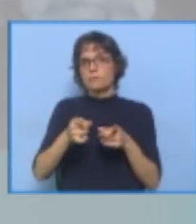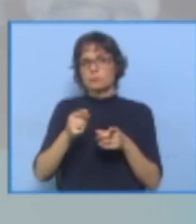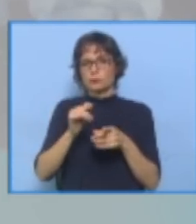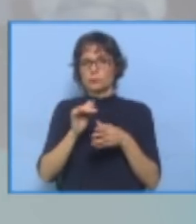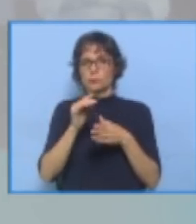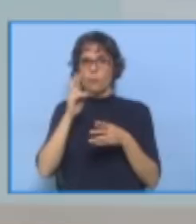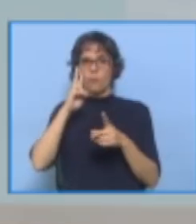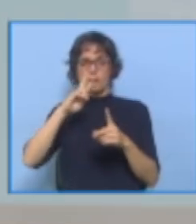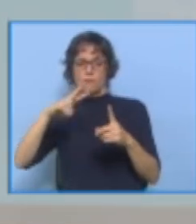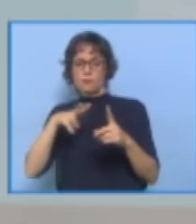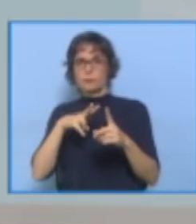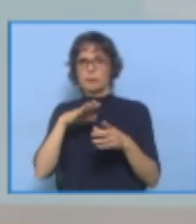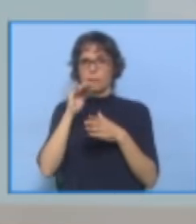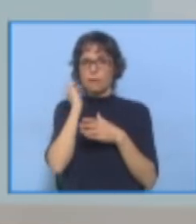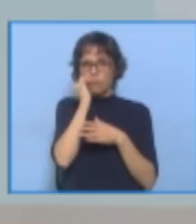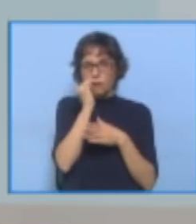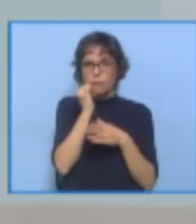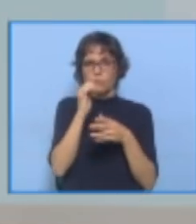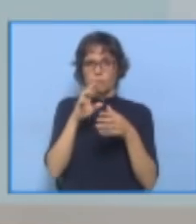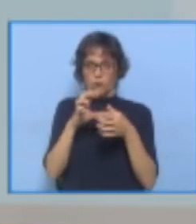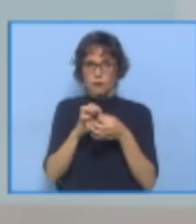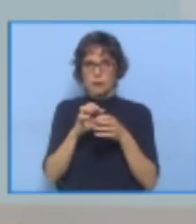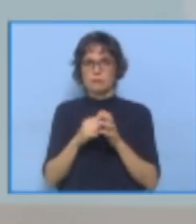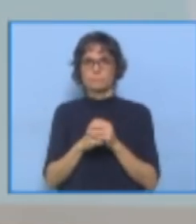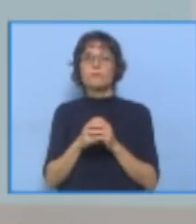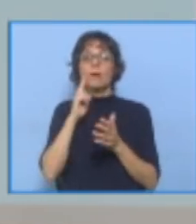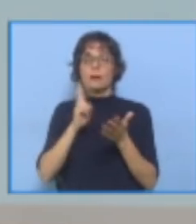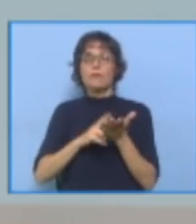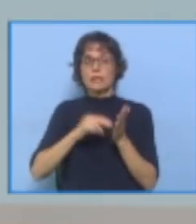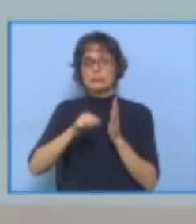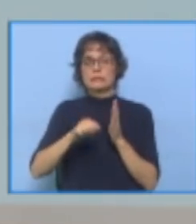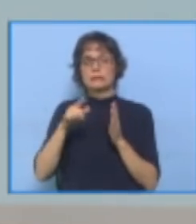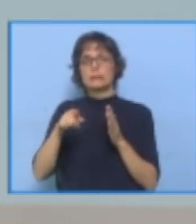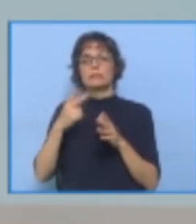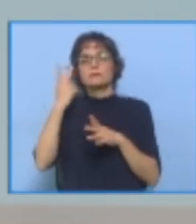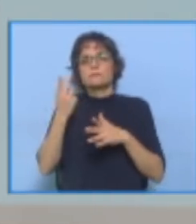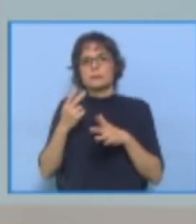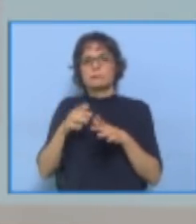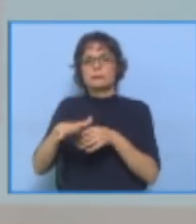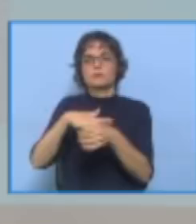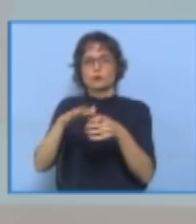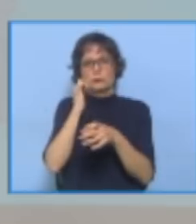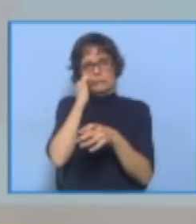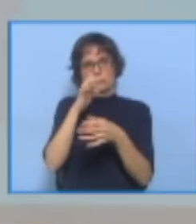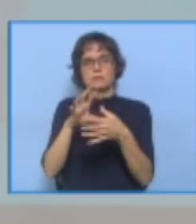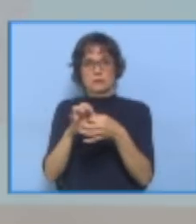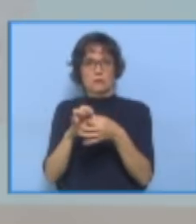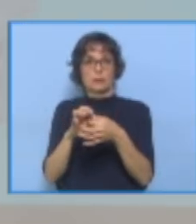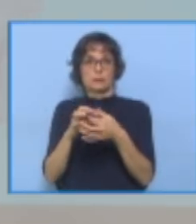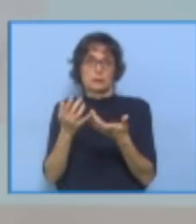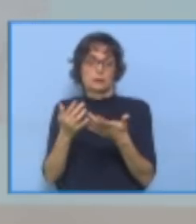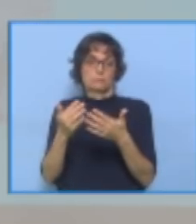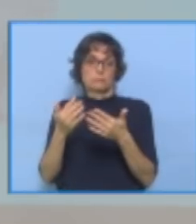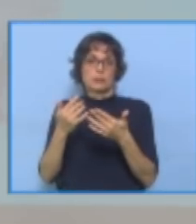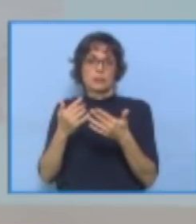cristã. Exatamente, ele vive de maneira muito aguda a situação da dor, que é uma situação que mais tarde ou mais cedo é de todos nós, não